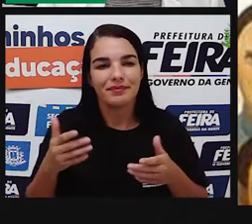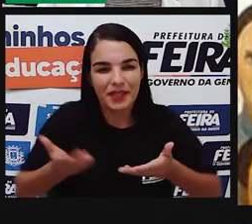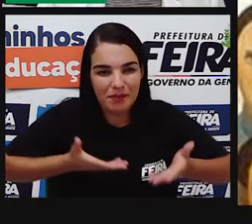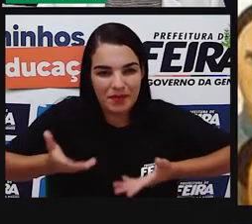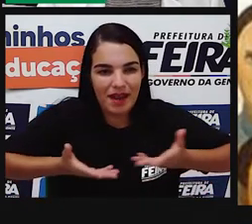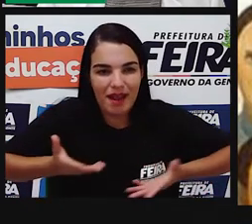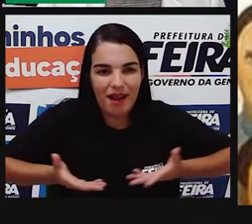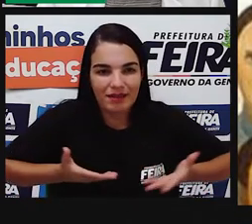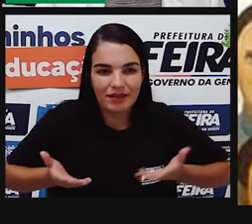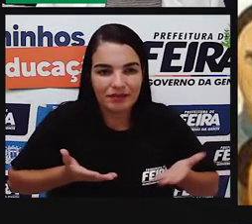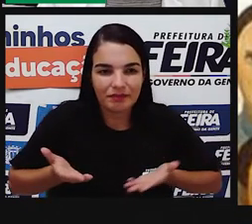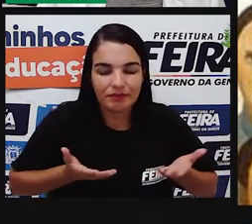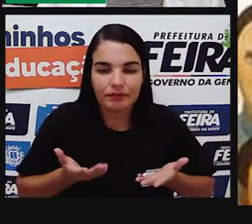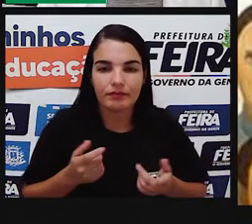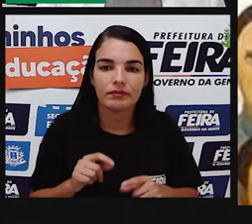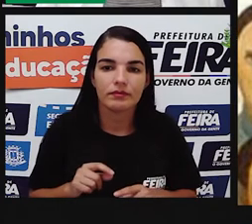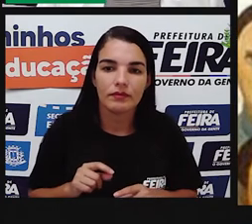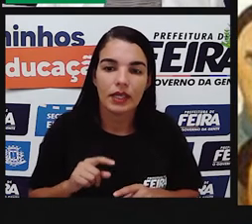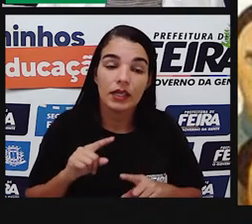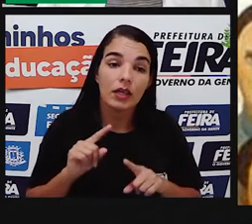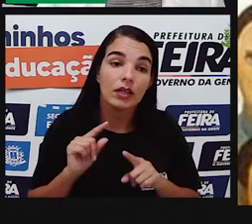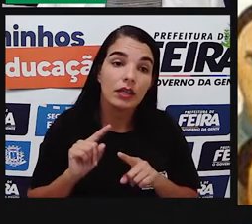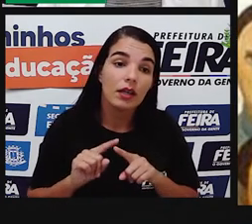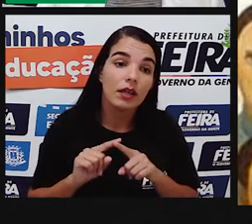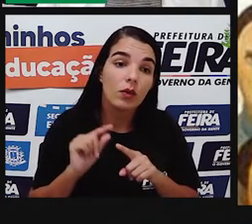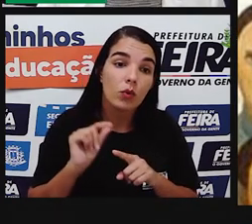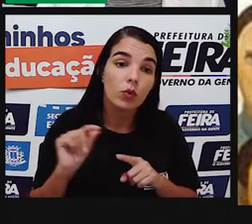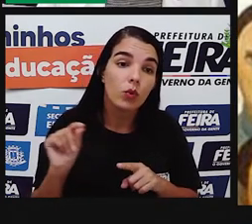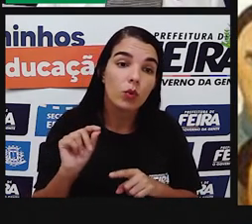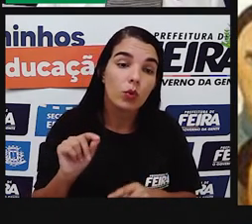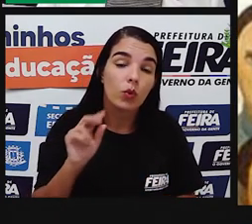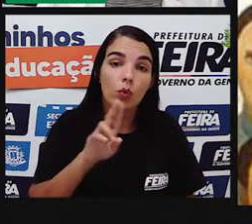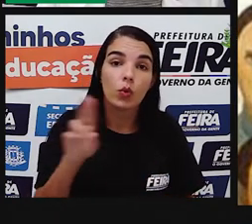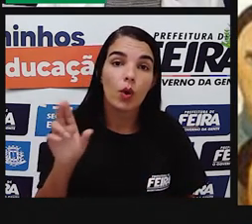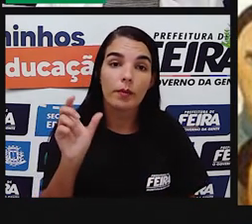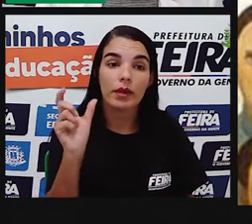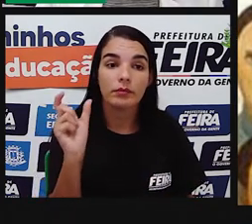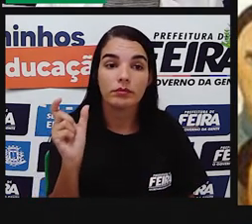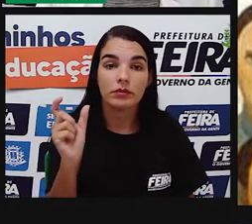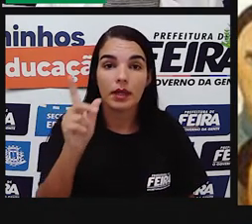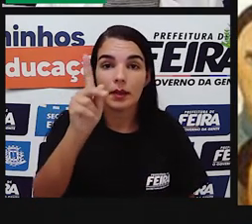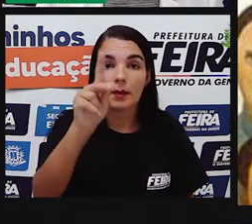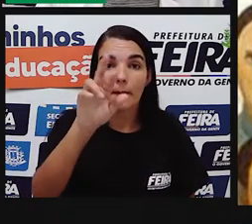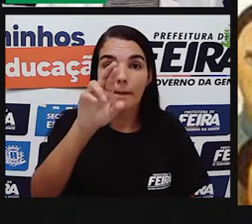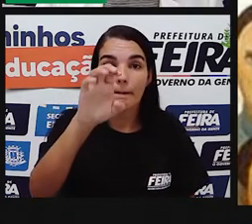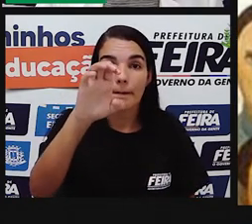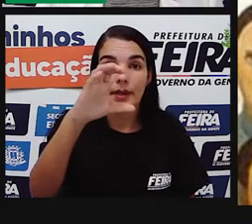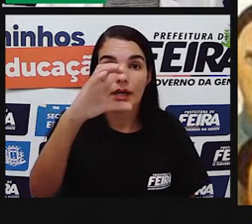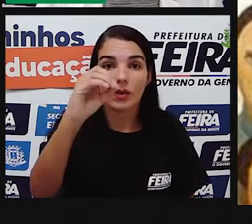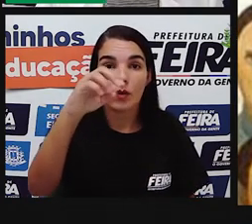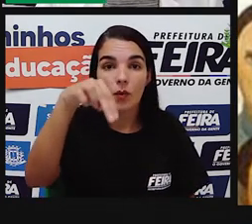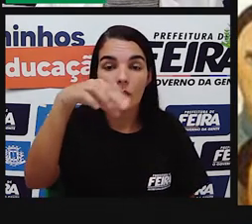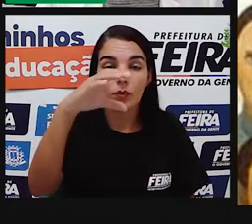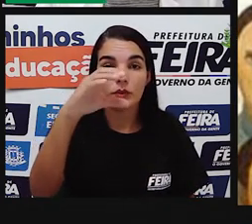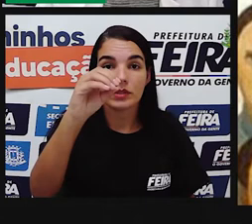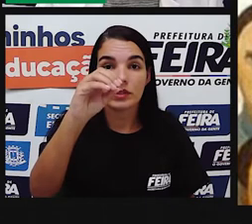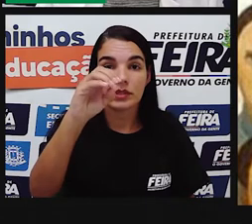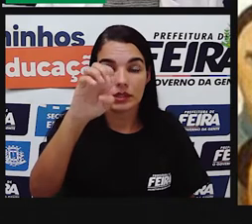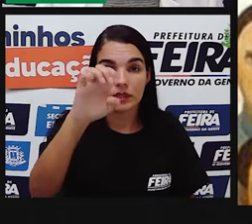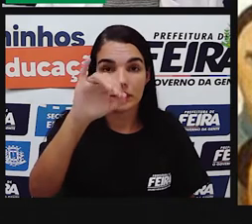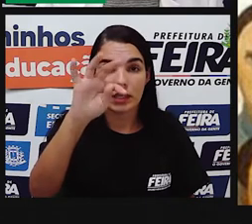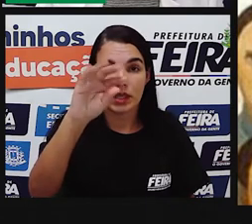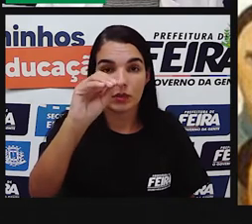das pessoas antes de conhecê-las. Infelizmente, a gente convive cotidianamente com esse tipo